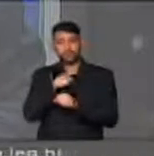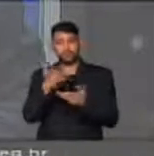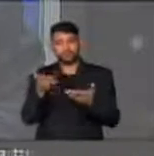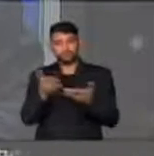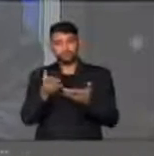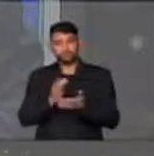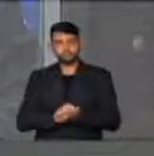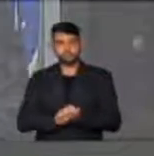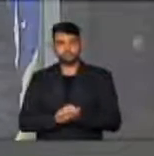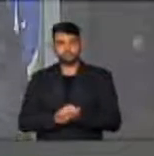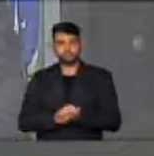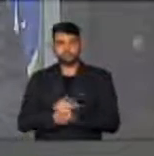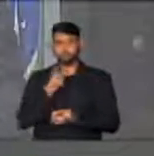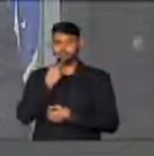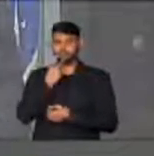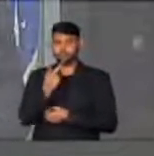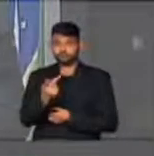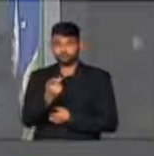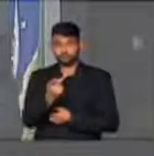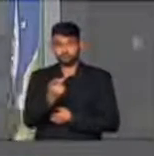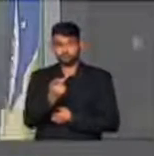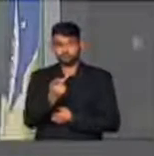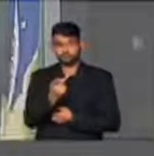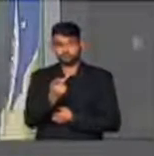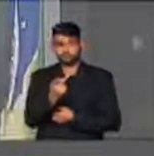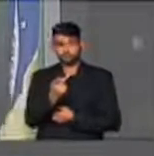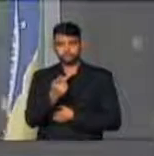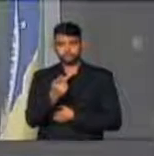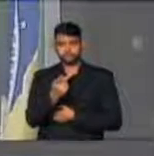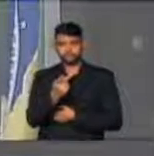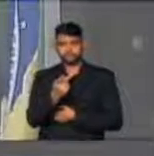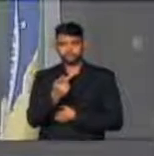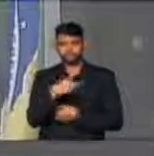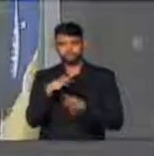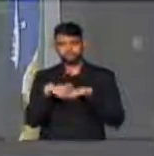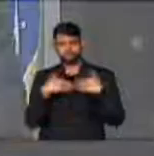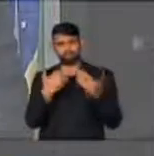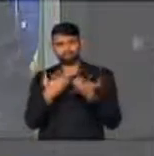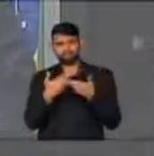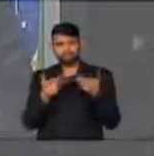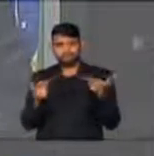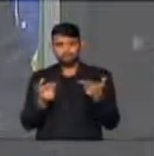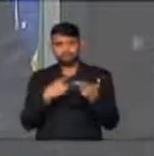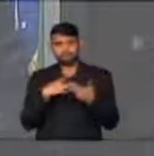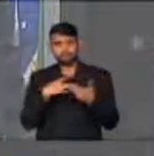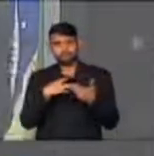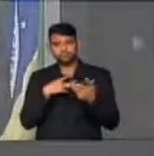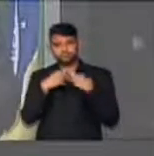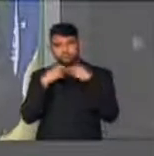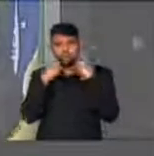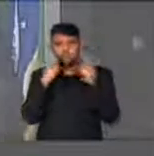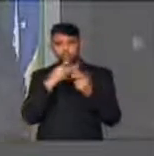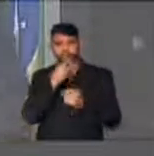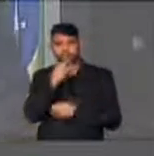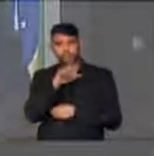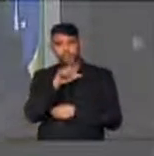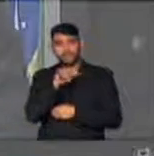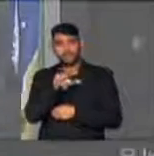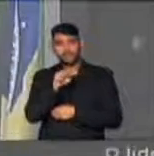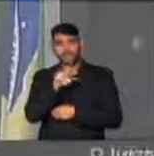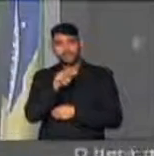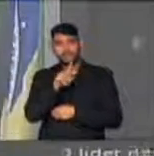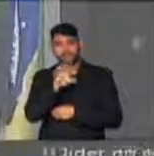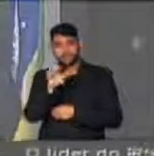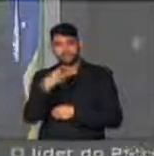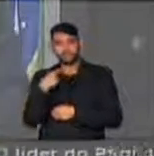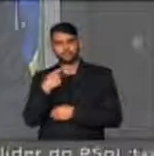ela diz e, Caio, ridiculariza o Levi Fidelix e